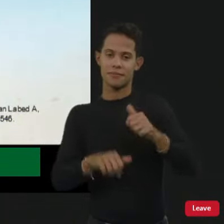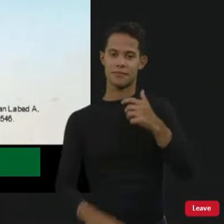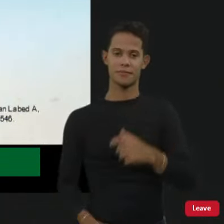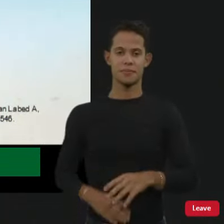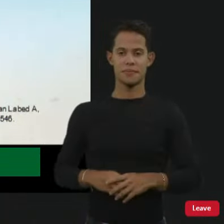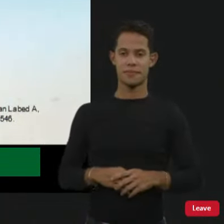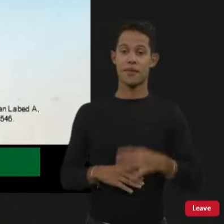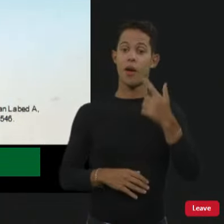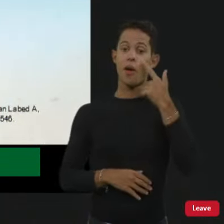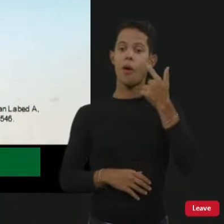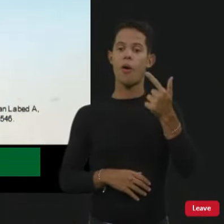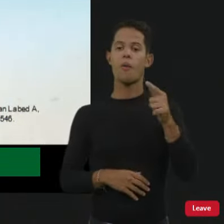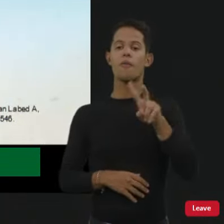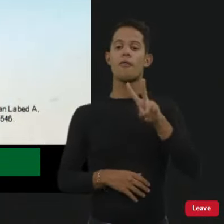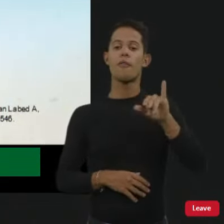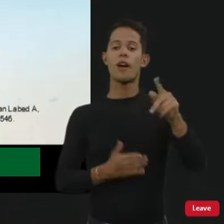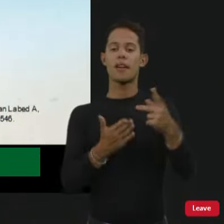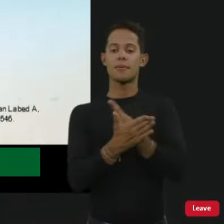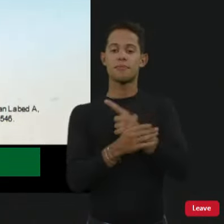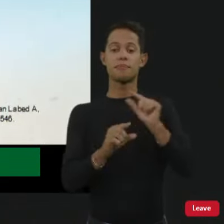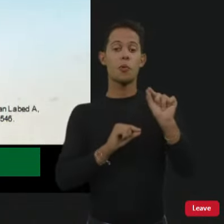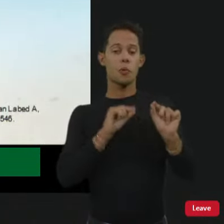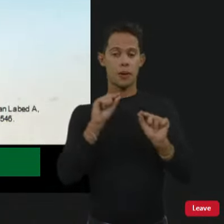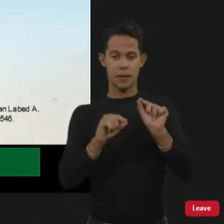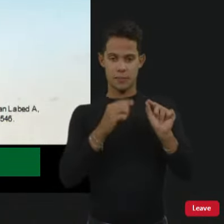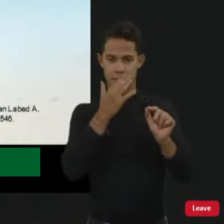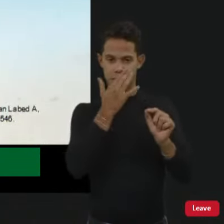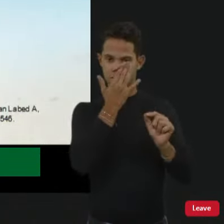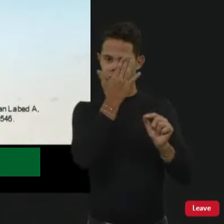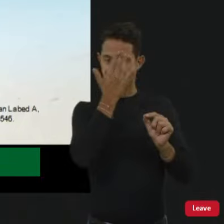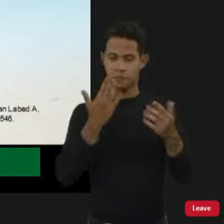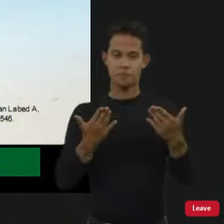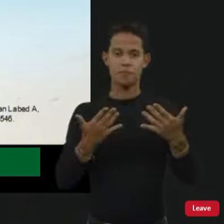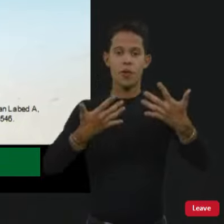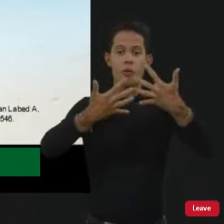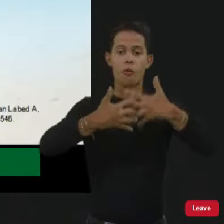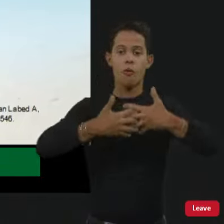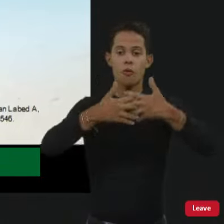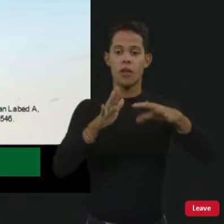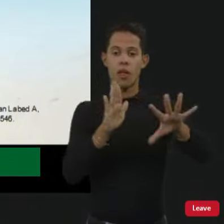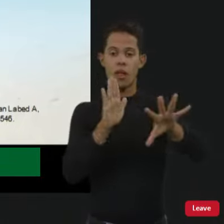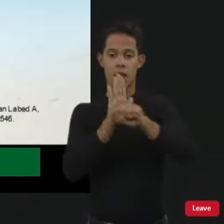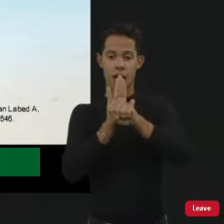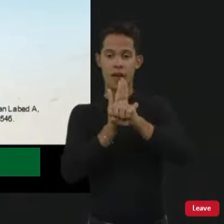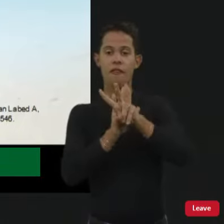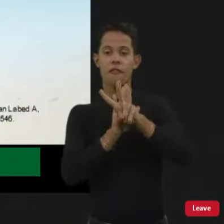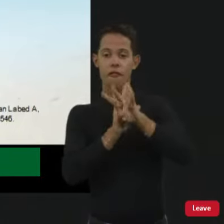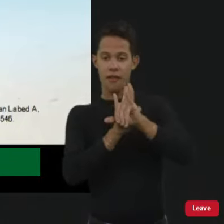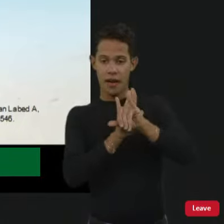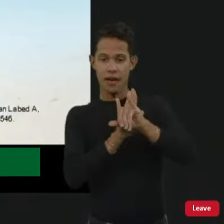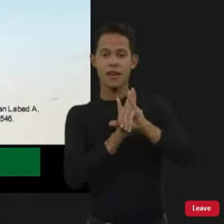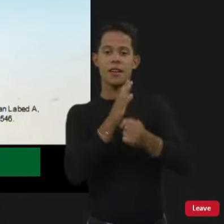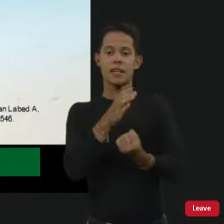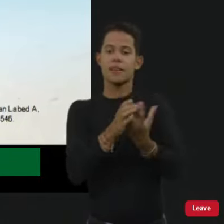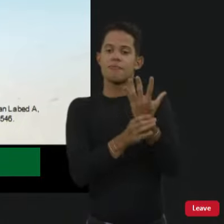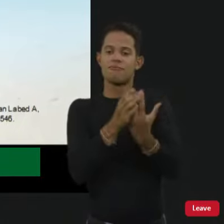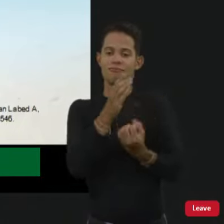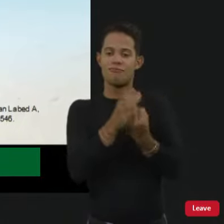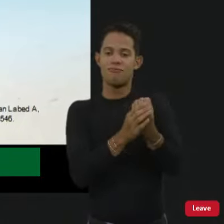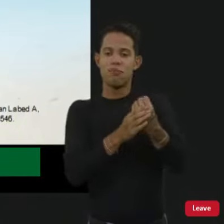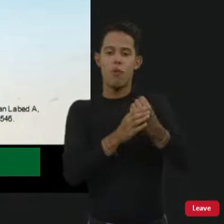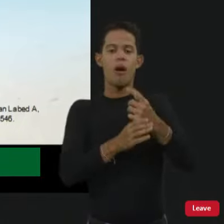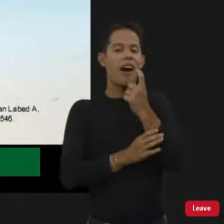E o que nós vamos ter? Né? Função anômala desse receptor vai formar ossos mais curtos e de formato